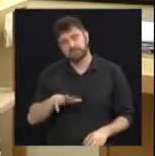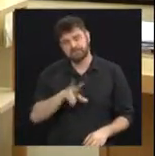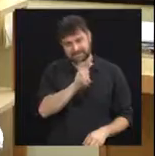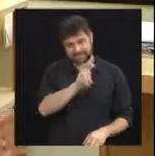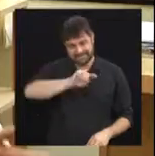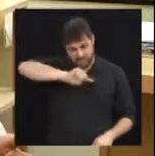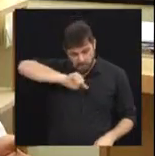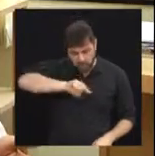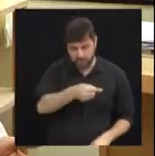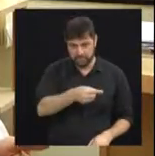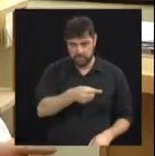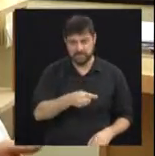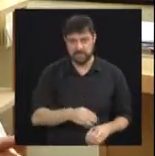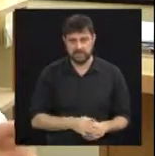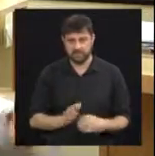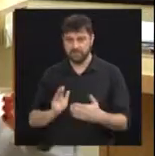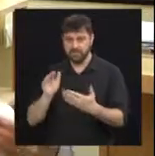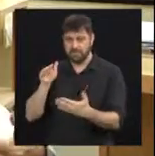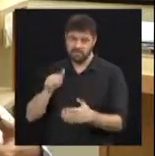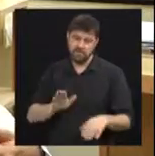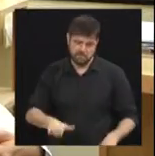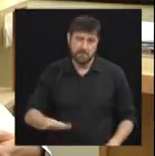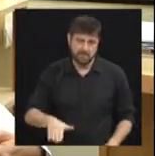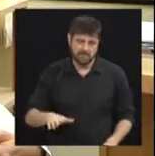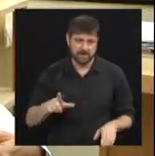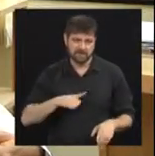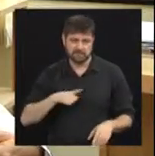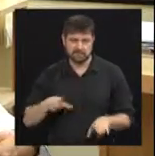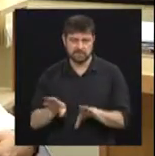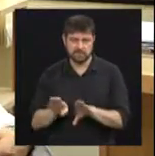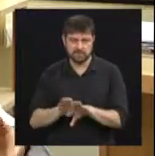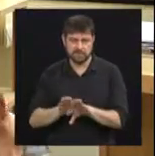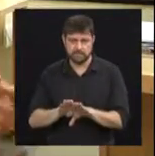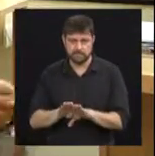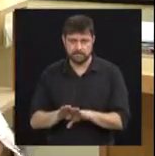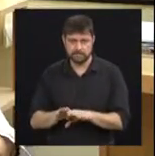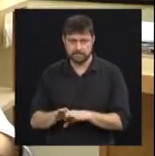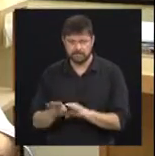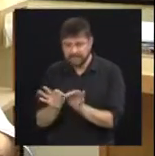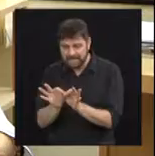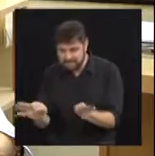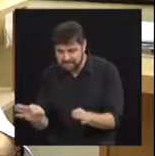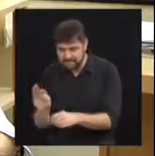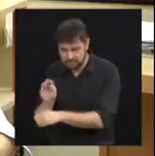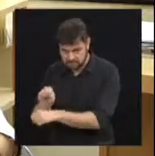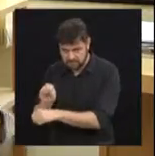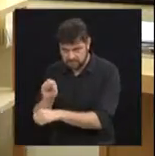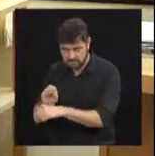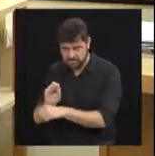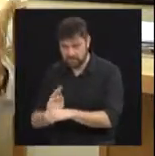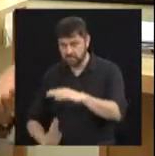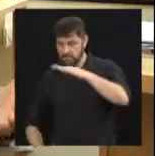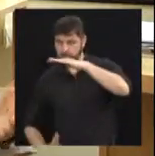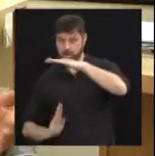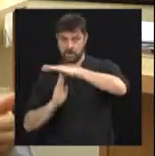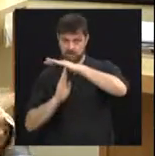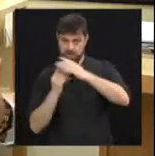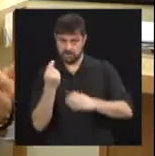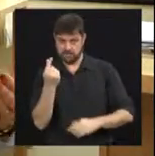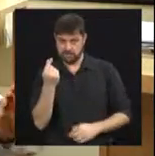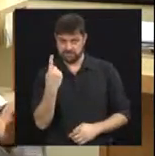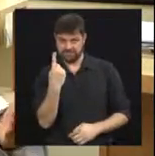de cerca de 5 mil para tratamentos ou até valores mais baixos, mais inferiores, para tratamentos de baixa complexidade, até